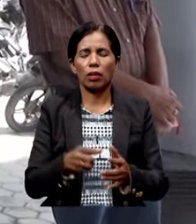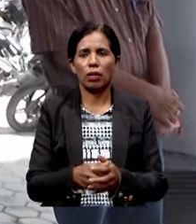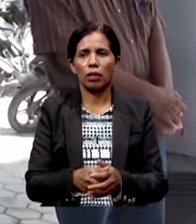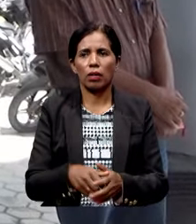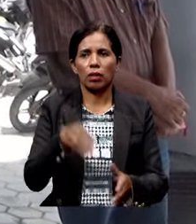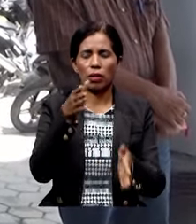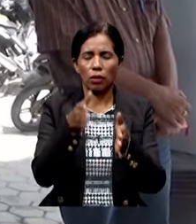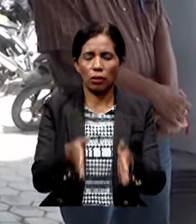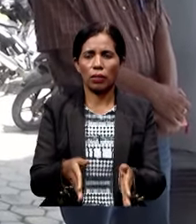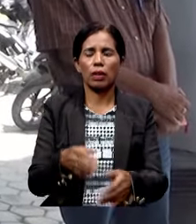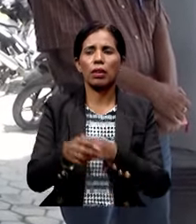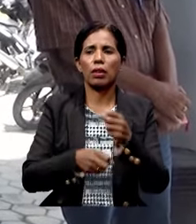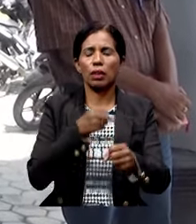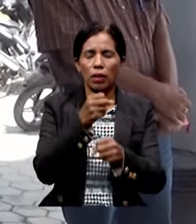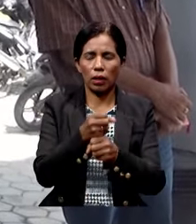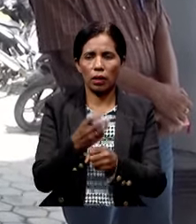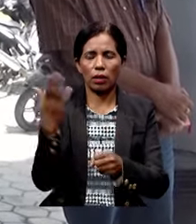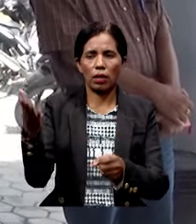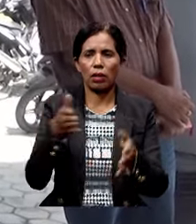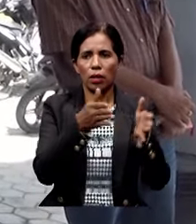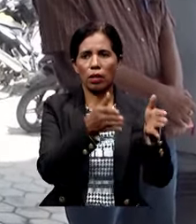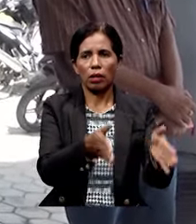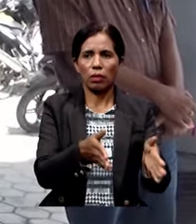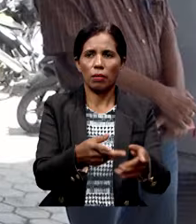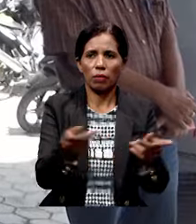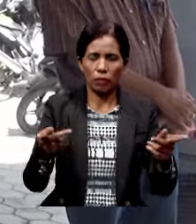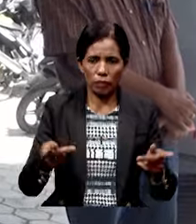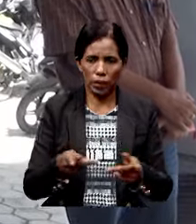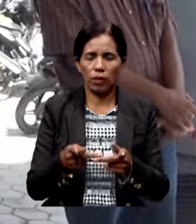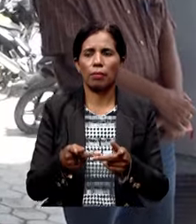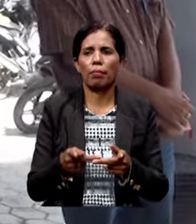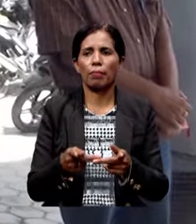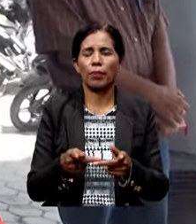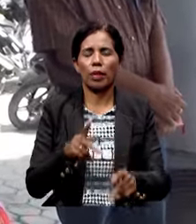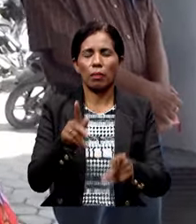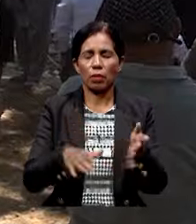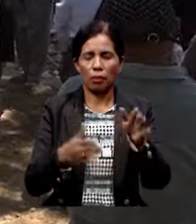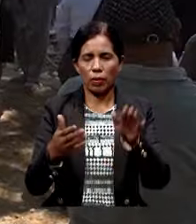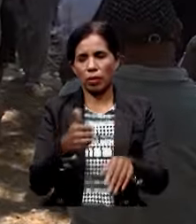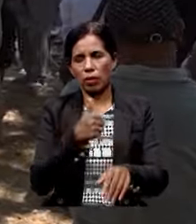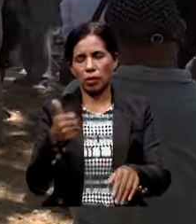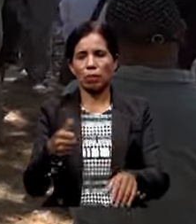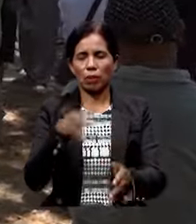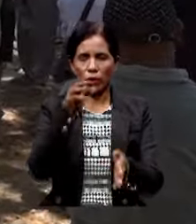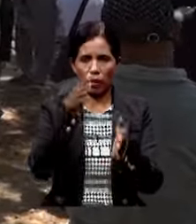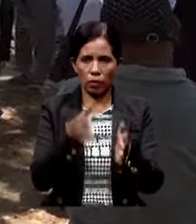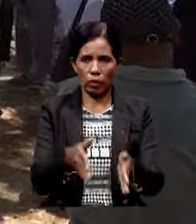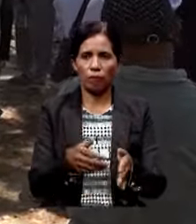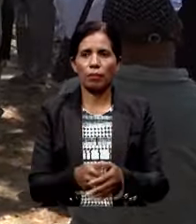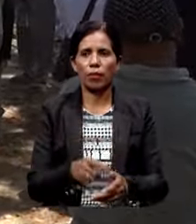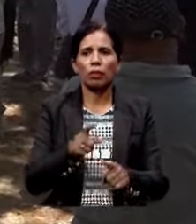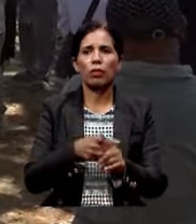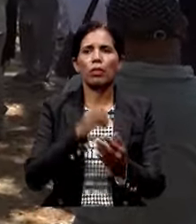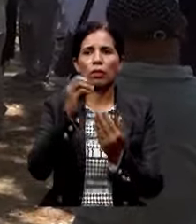a coitina hira que é na batau mate ruin para bela usipil fan fatem ba mate isi sero bel toba. Ia fulang outubro tinang ne